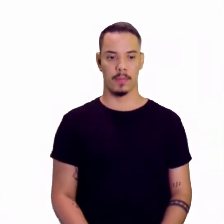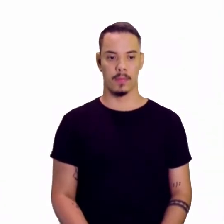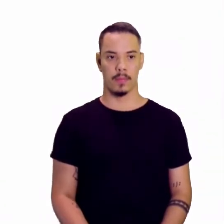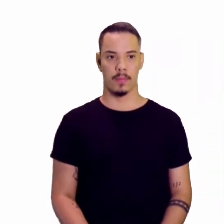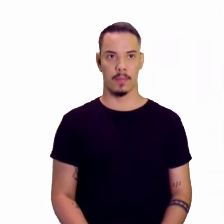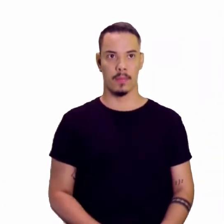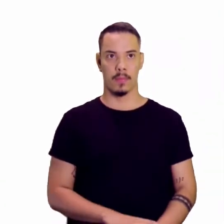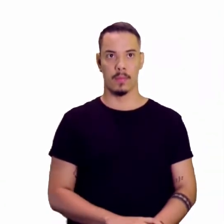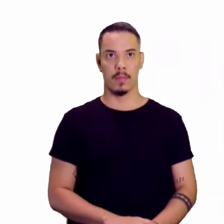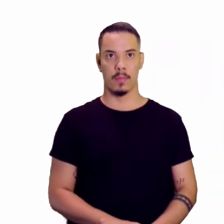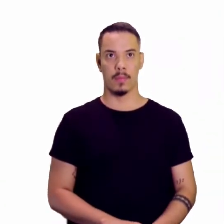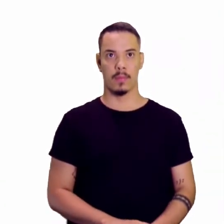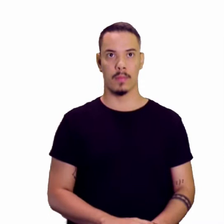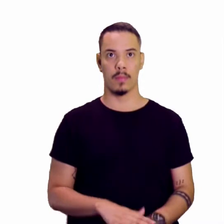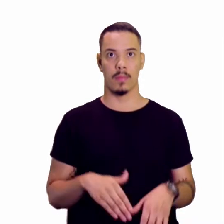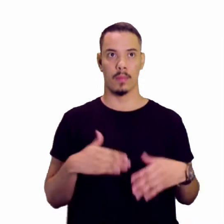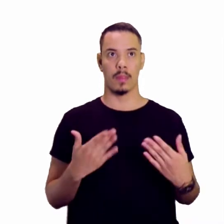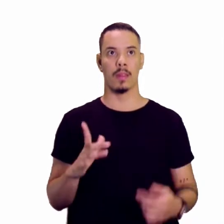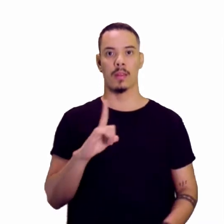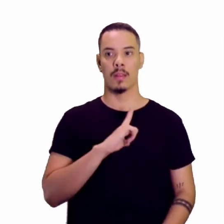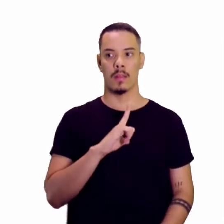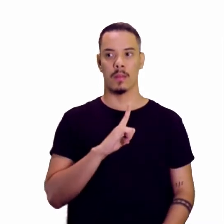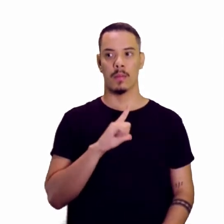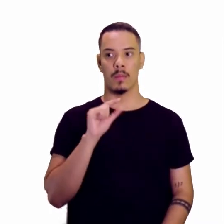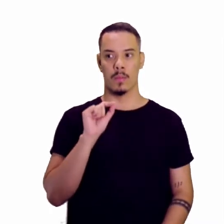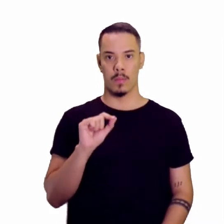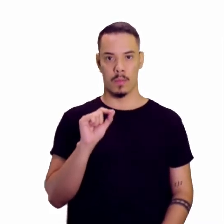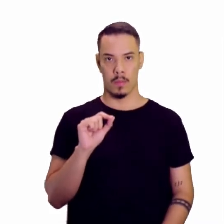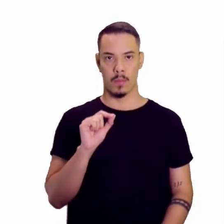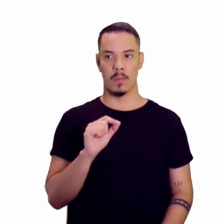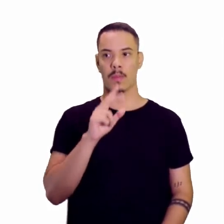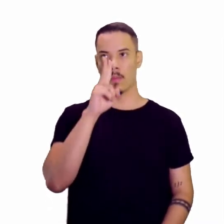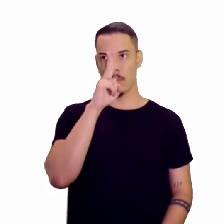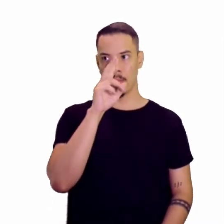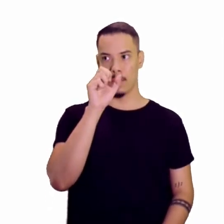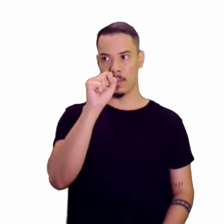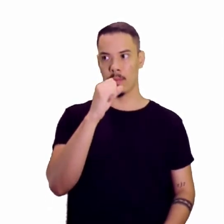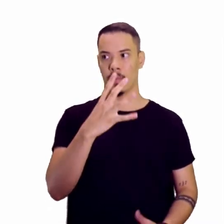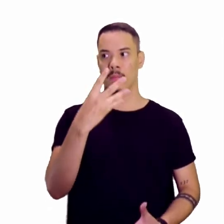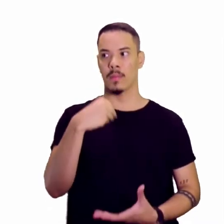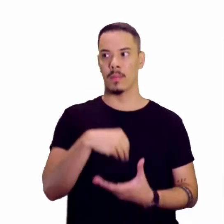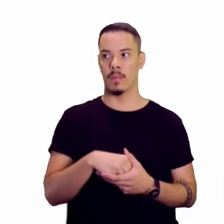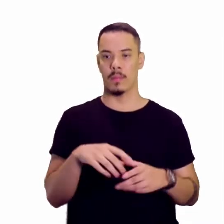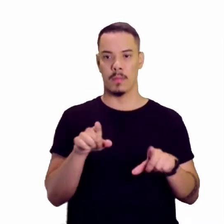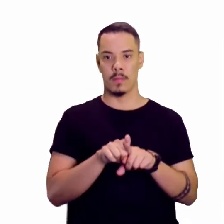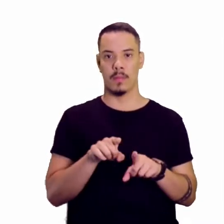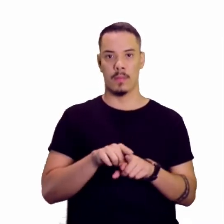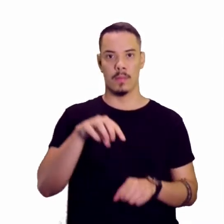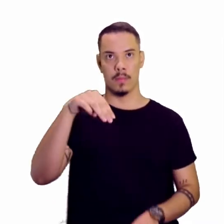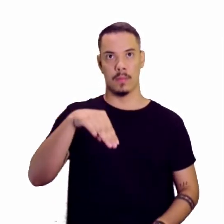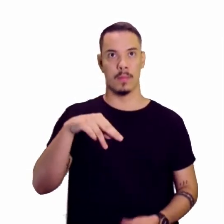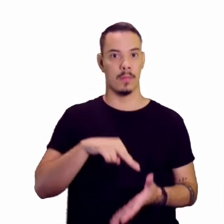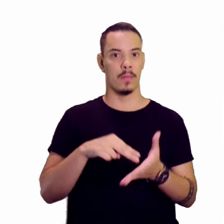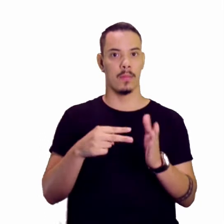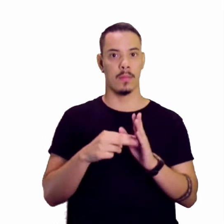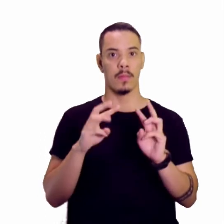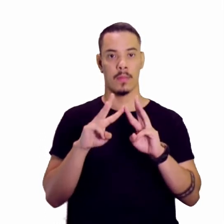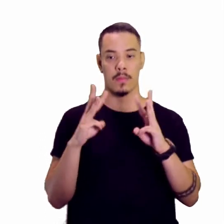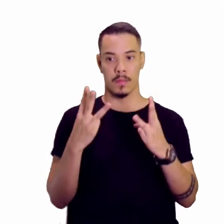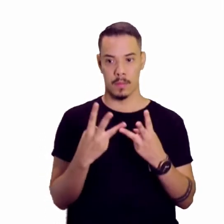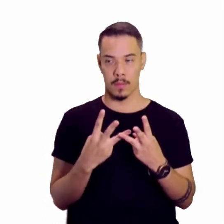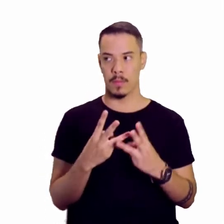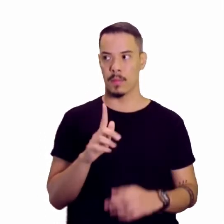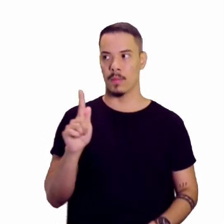que é que nós temos aqui? Nós temos que o P é força-peso, o M é massa e o G